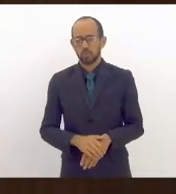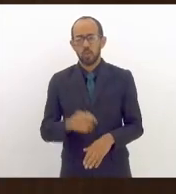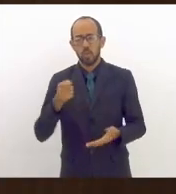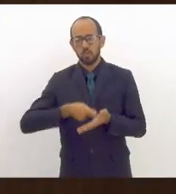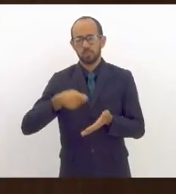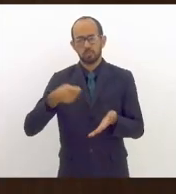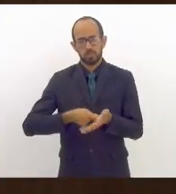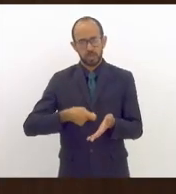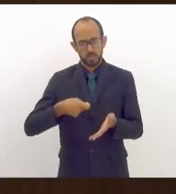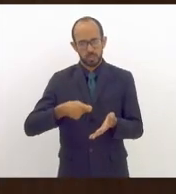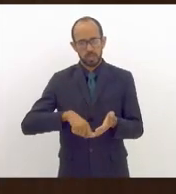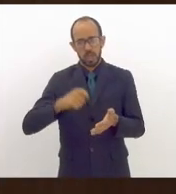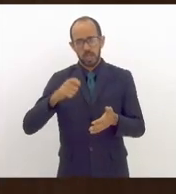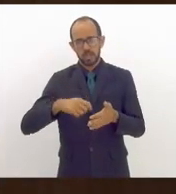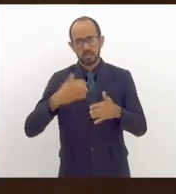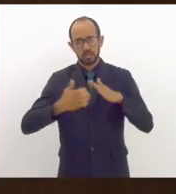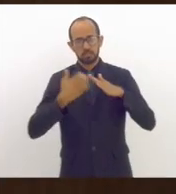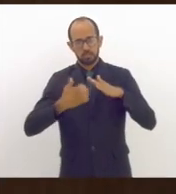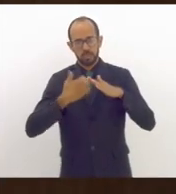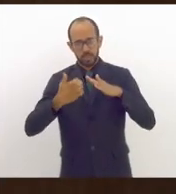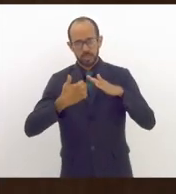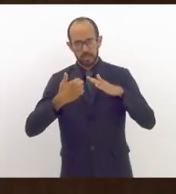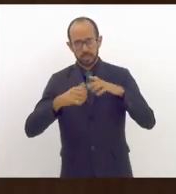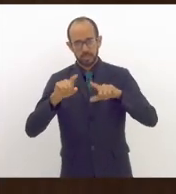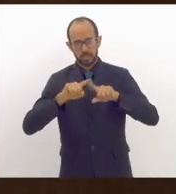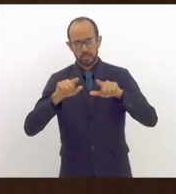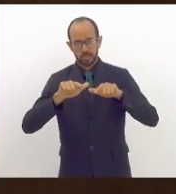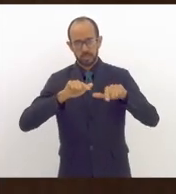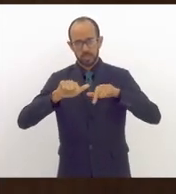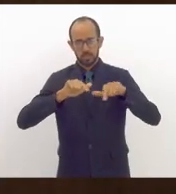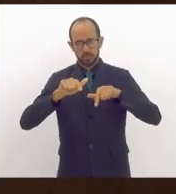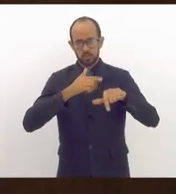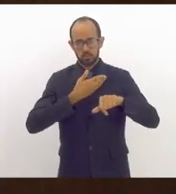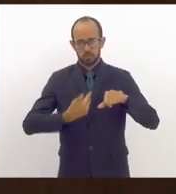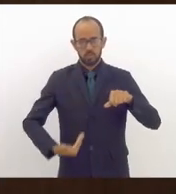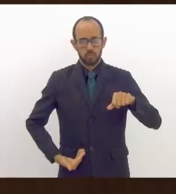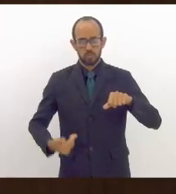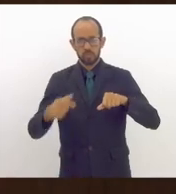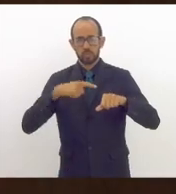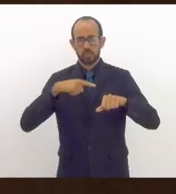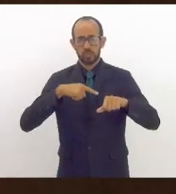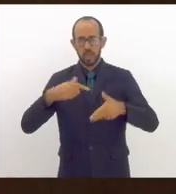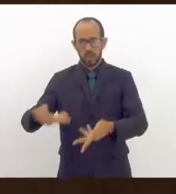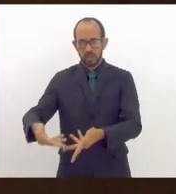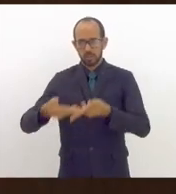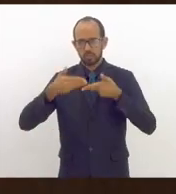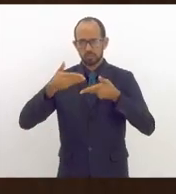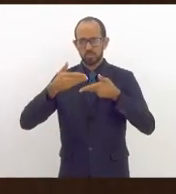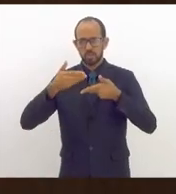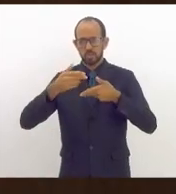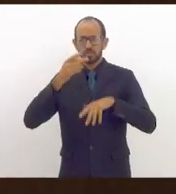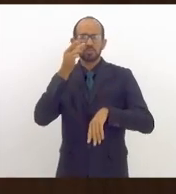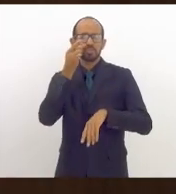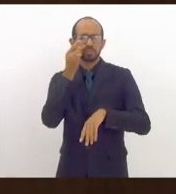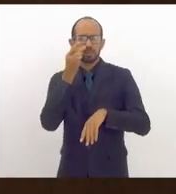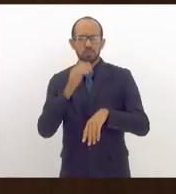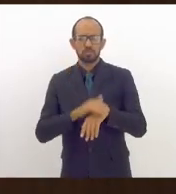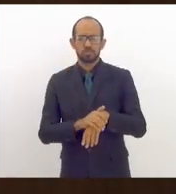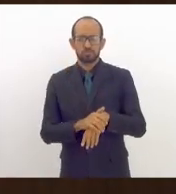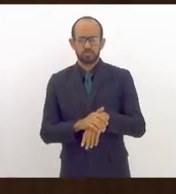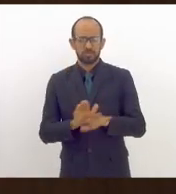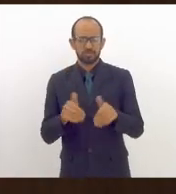obriga as concessionárias de serviço público a manter bilheterias para atendimento ao público veja